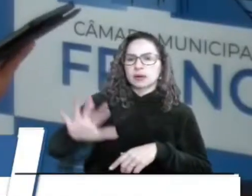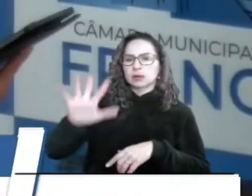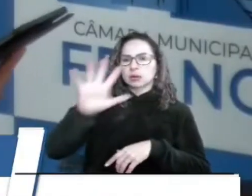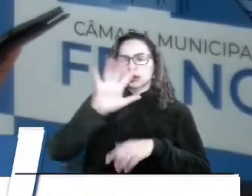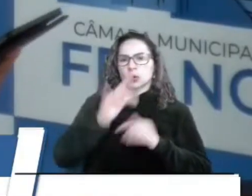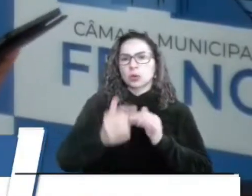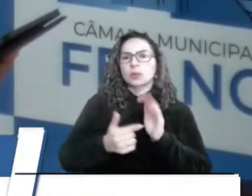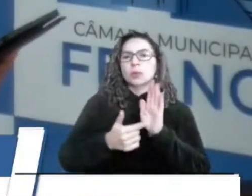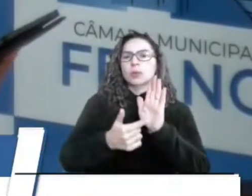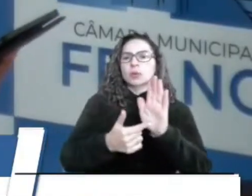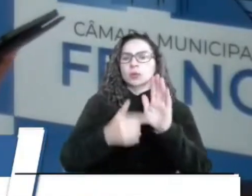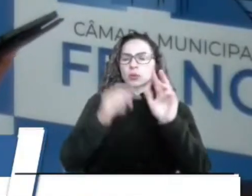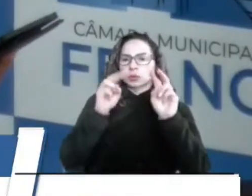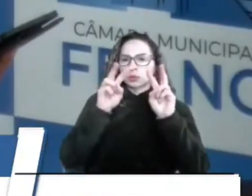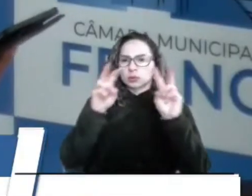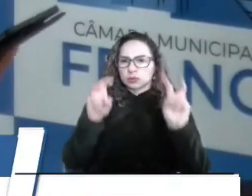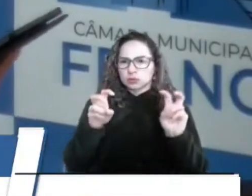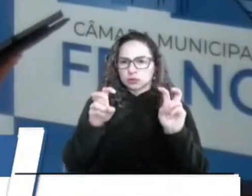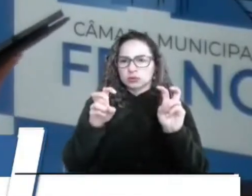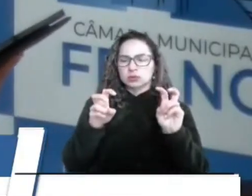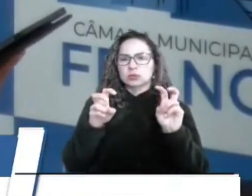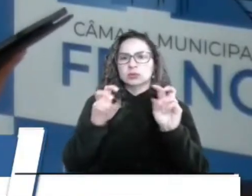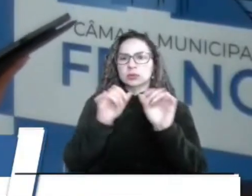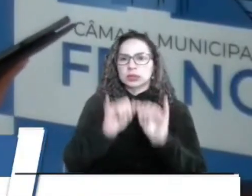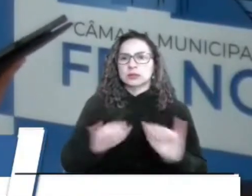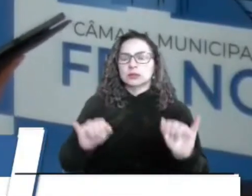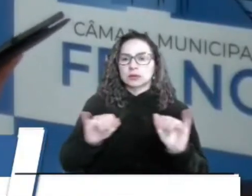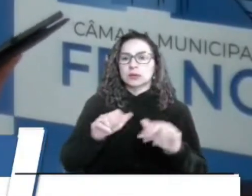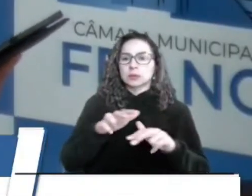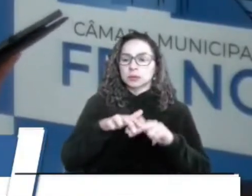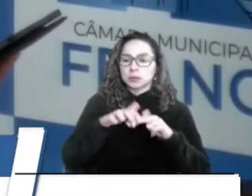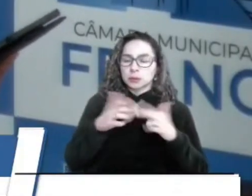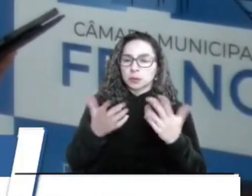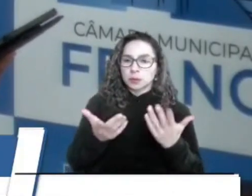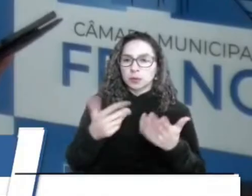colocou esse assunto em pauta e por isso estamos aqui hoje.